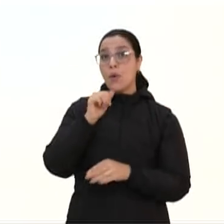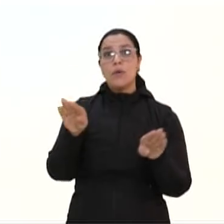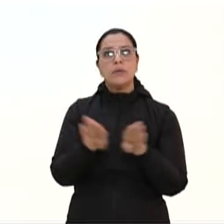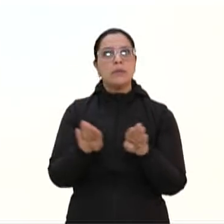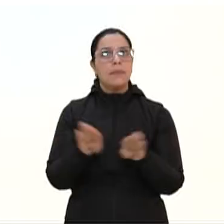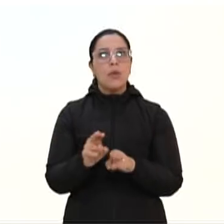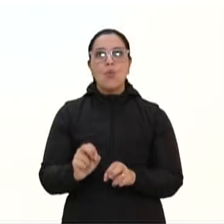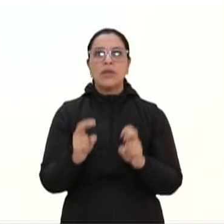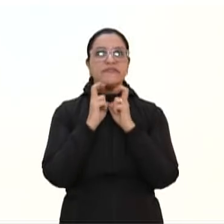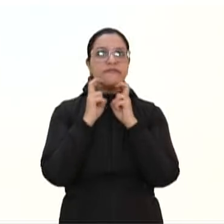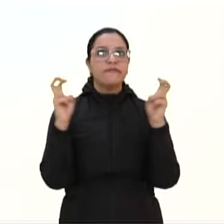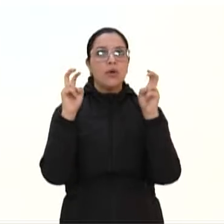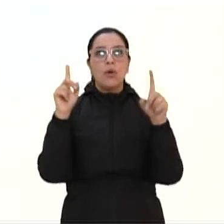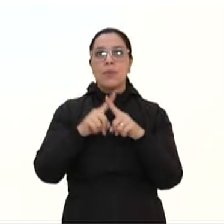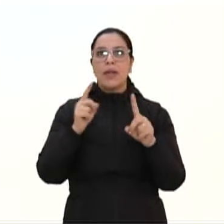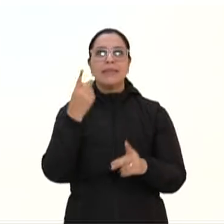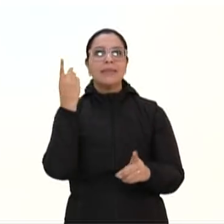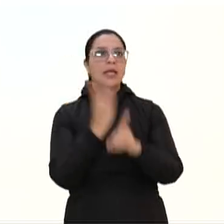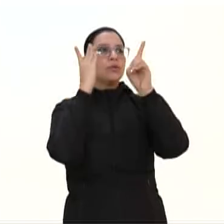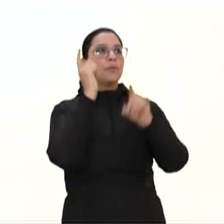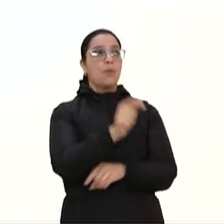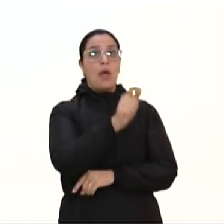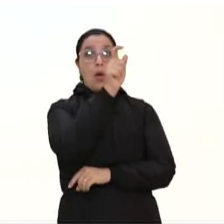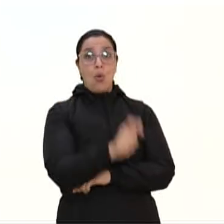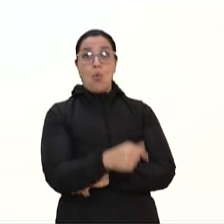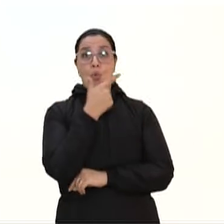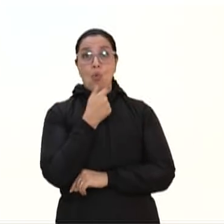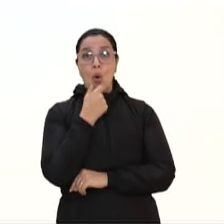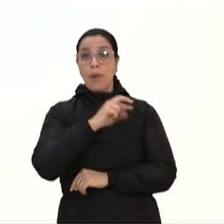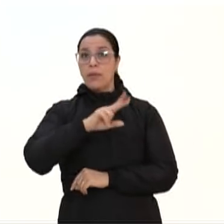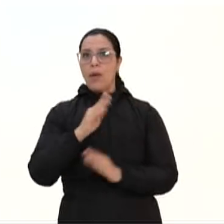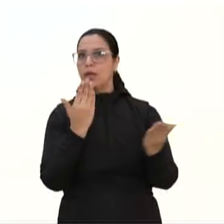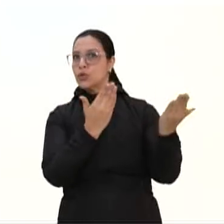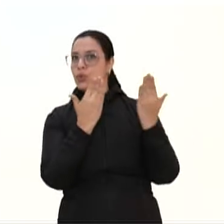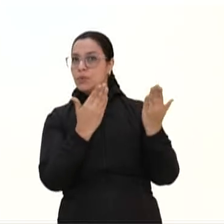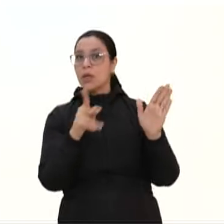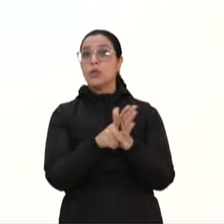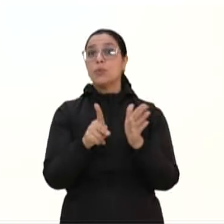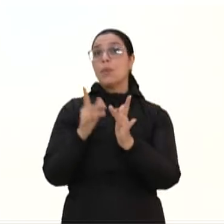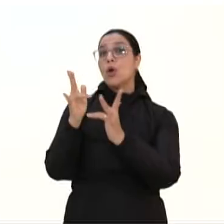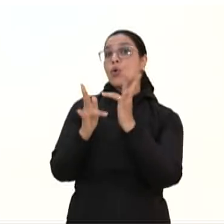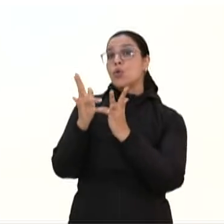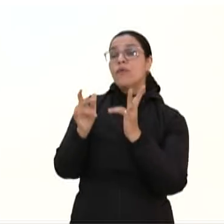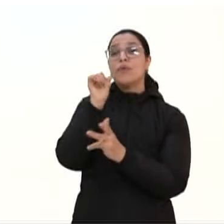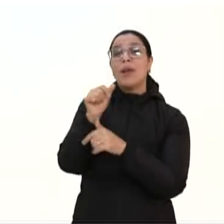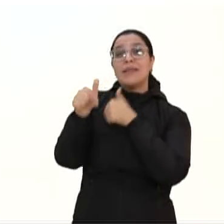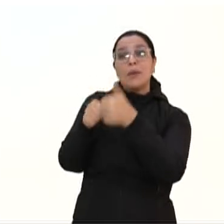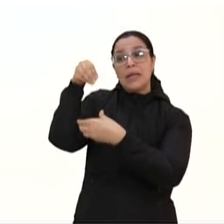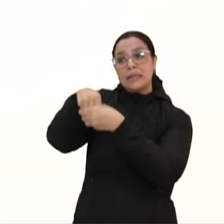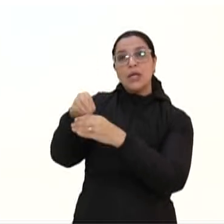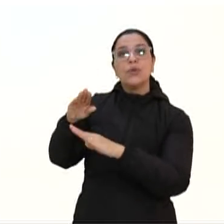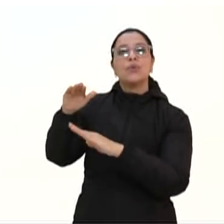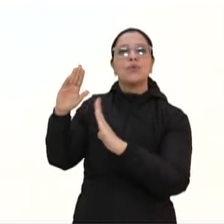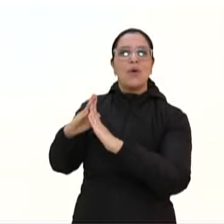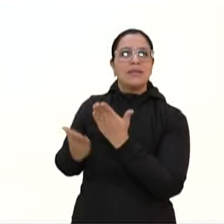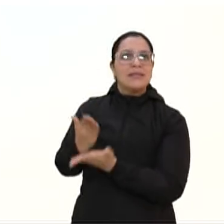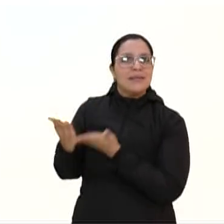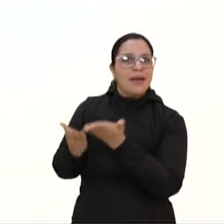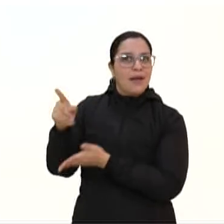2. Marca a alternativa que corresponde à situação inicial. Lembra que nós conversamos sobre